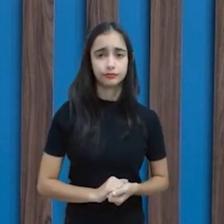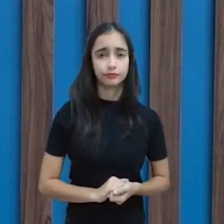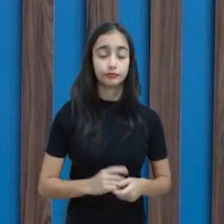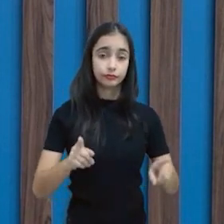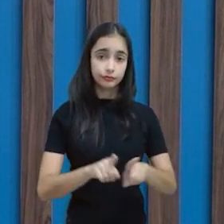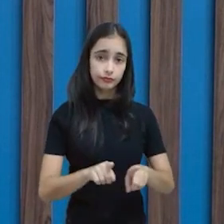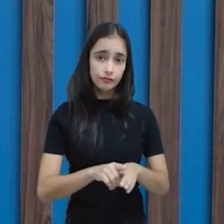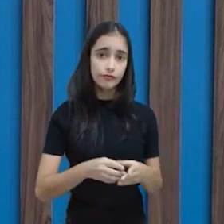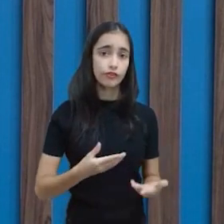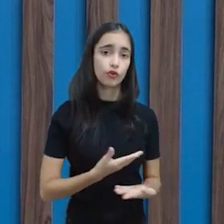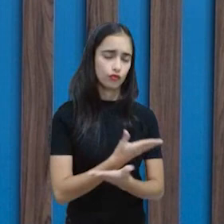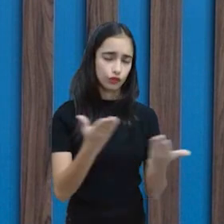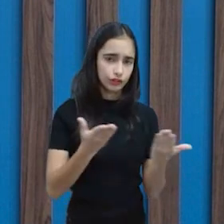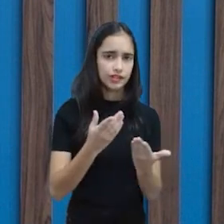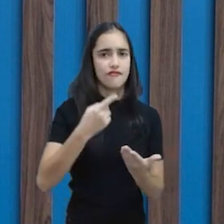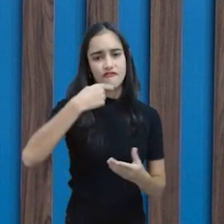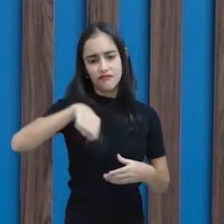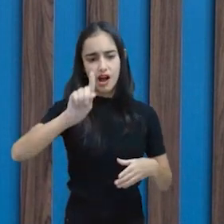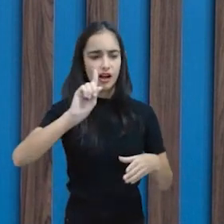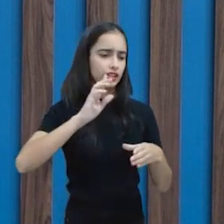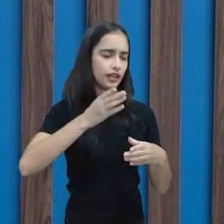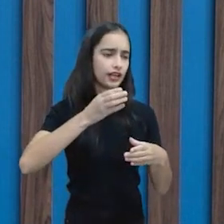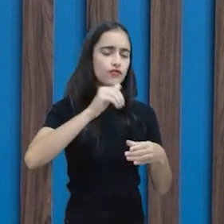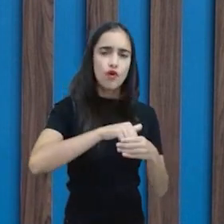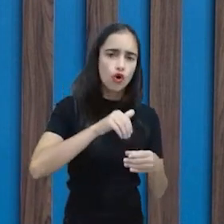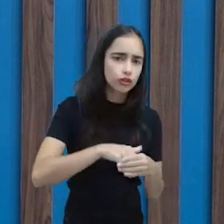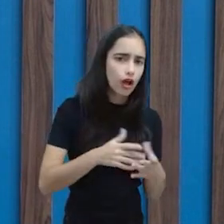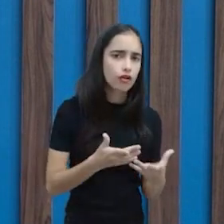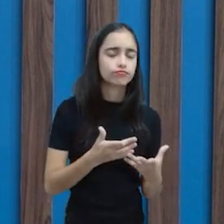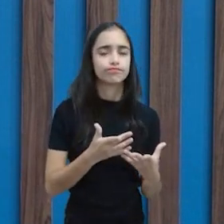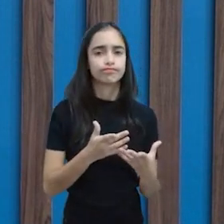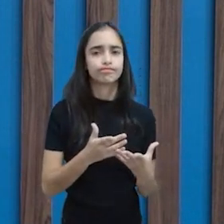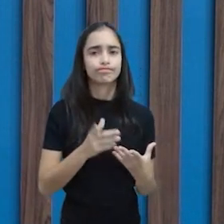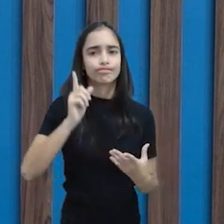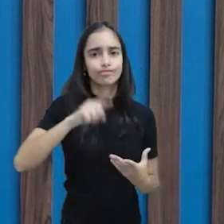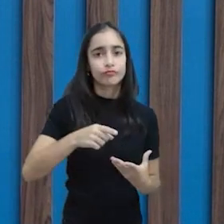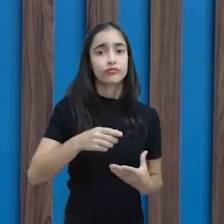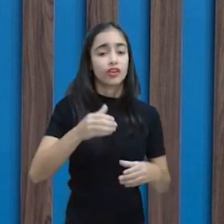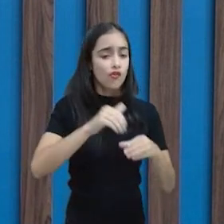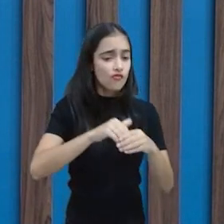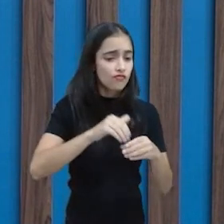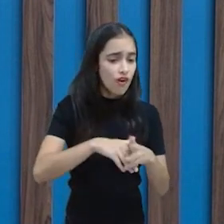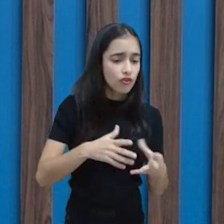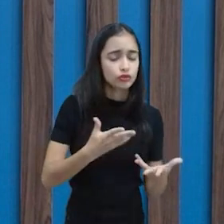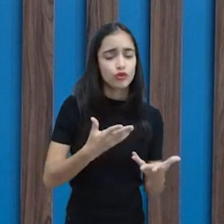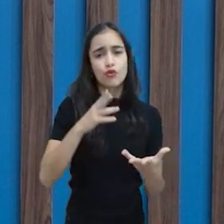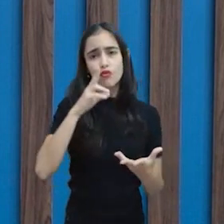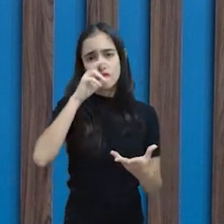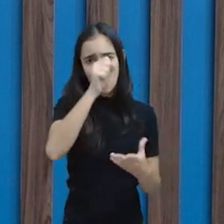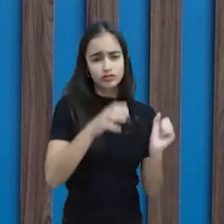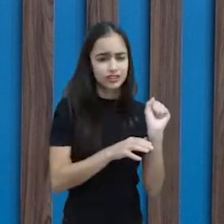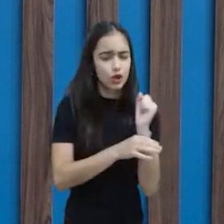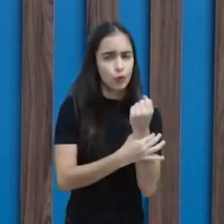vai lá dar o seu voto, né, gente? Além de dar o seu voto, porque aquilo é um voto de confiança também, né? Não